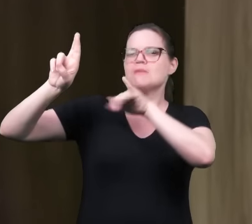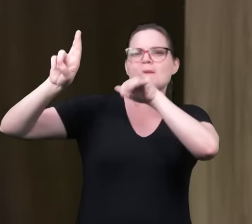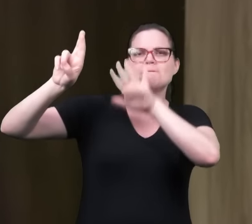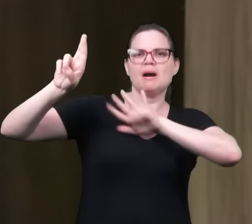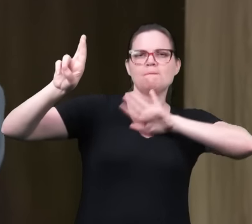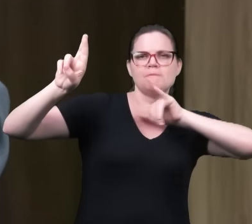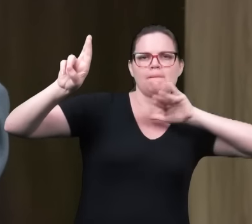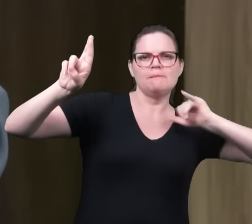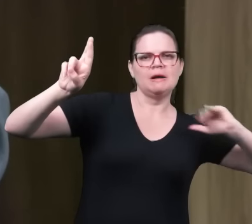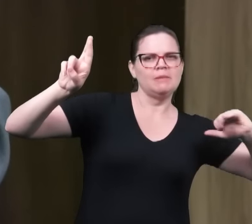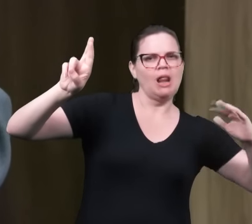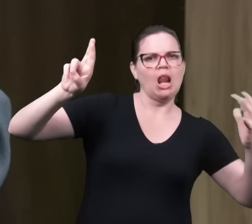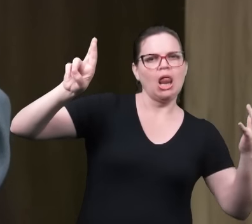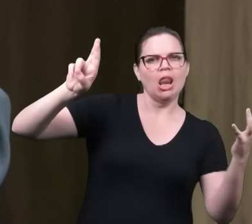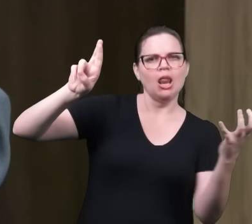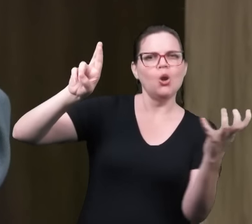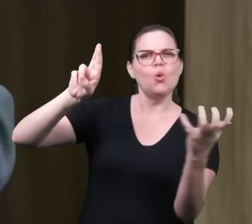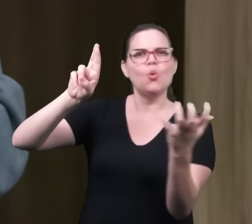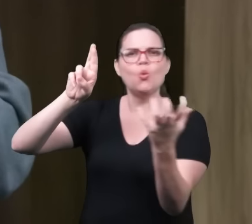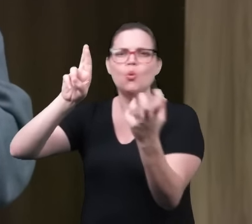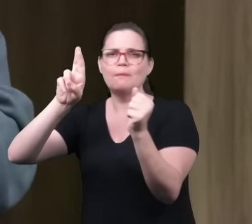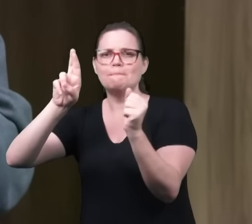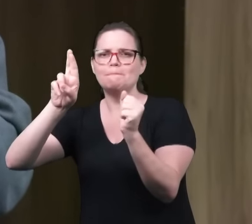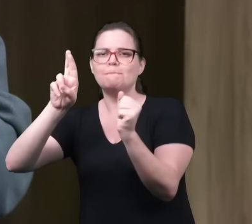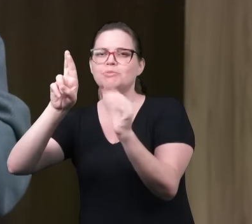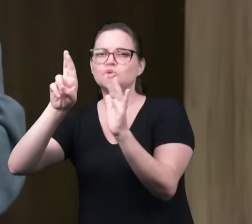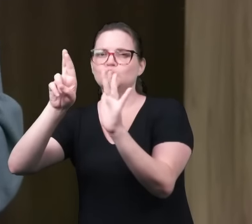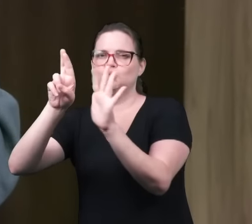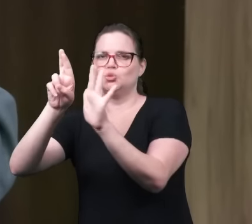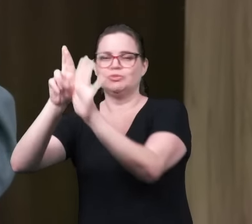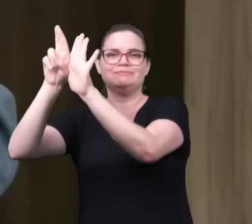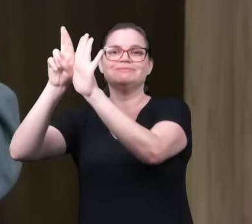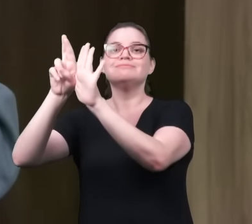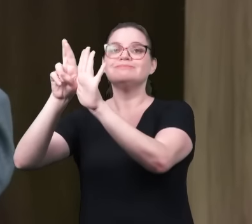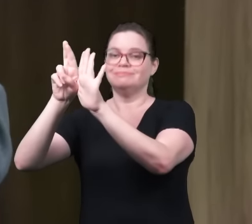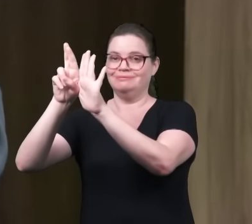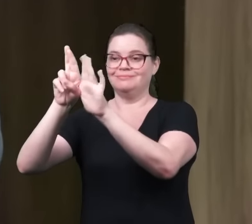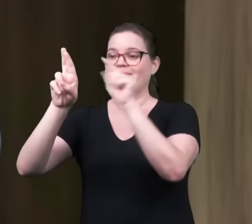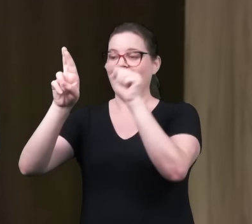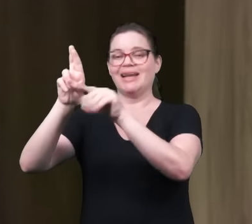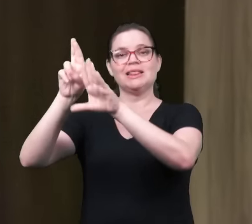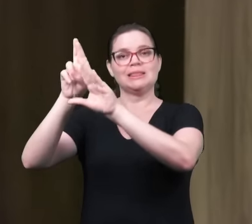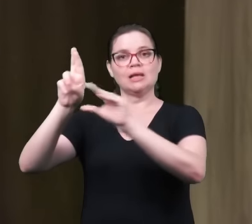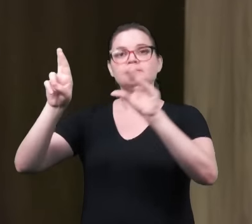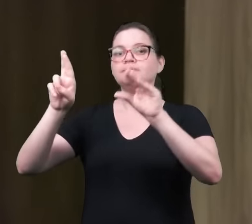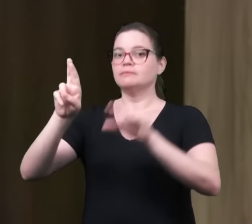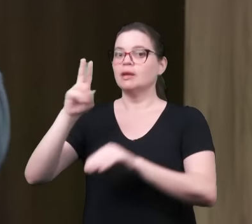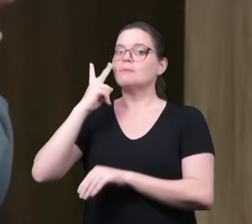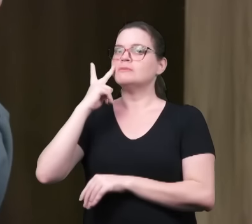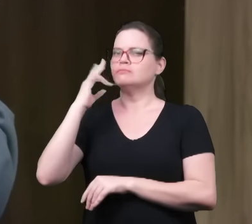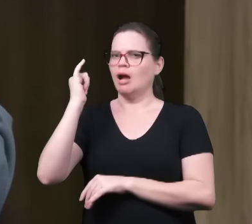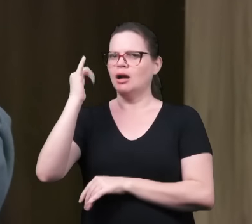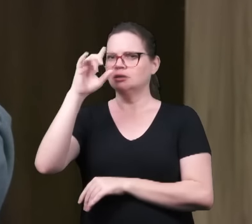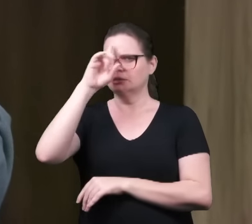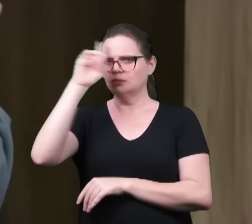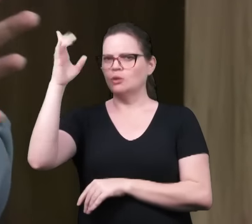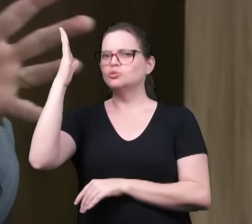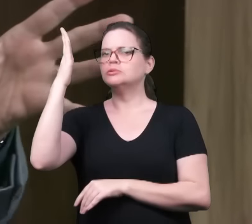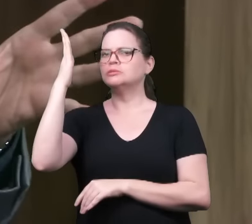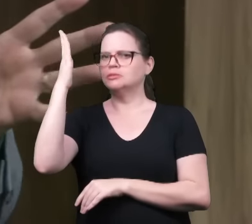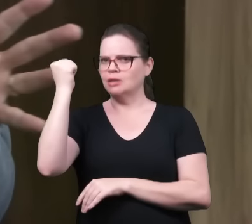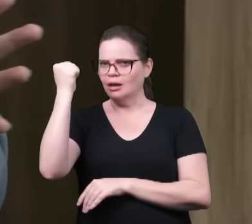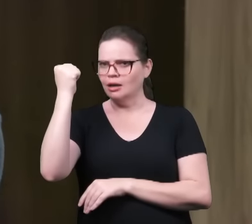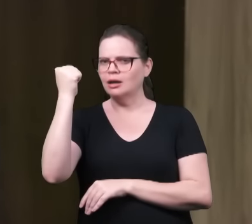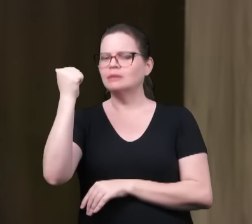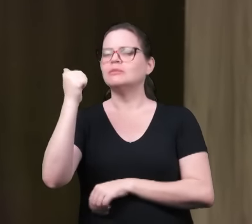Jesus. Um encontro que tem dia e hora designados por Deus Pai para começar, mas